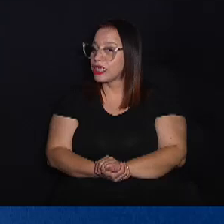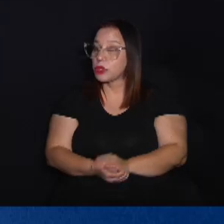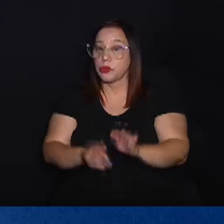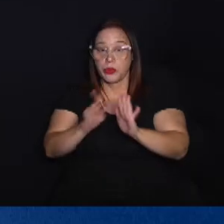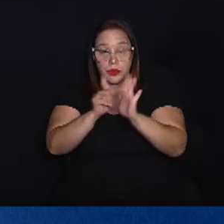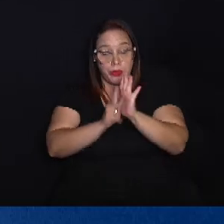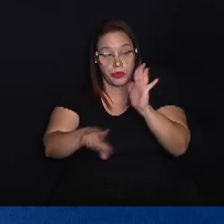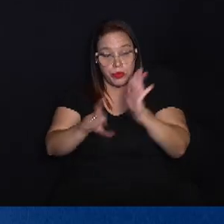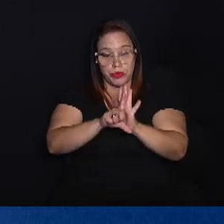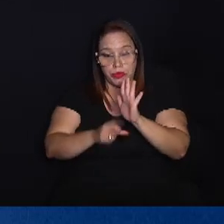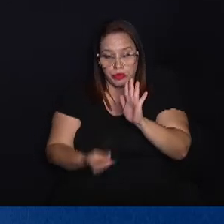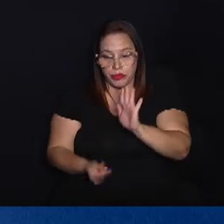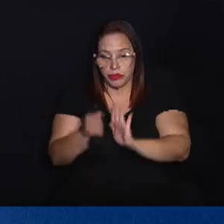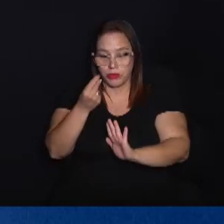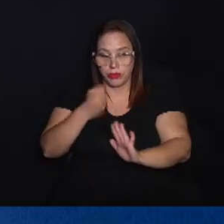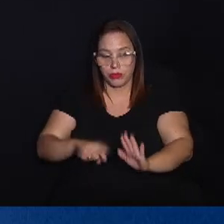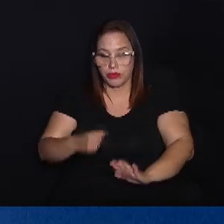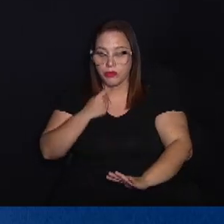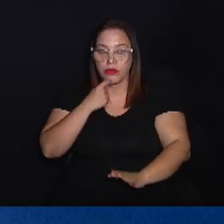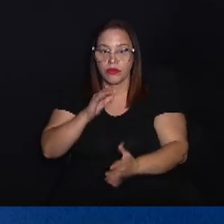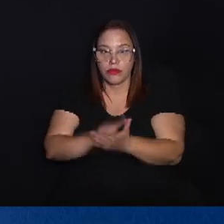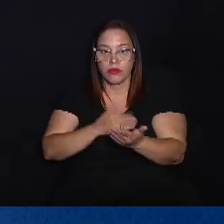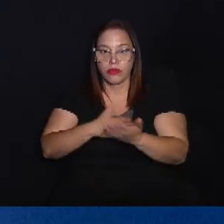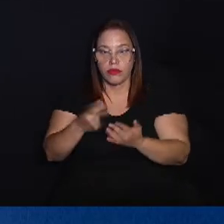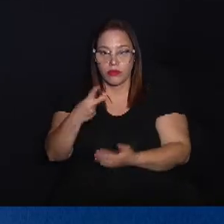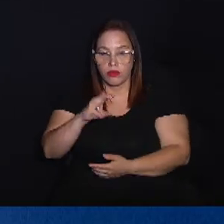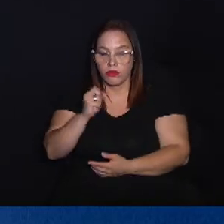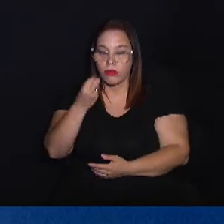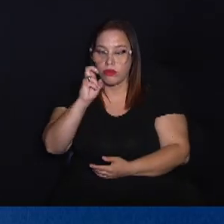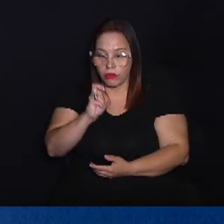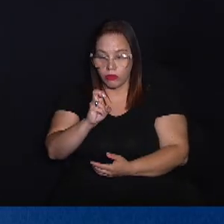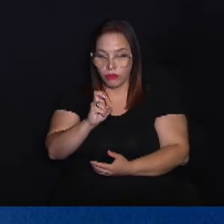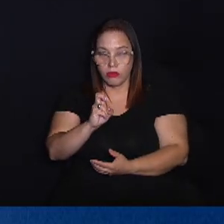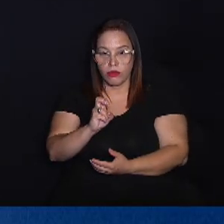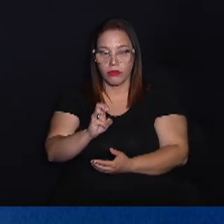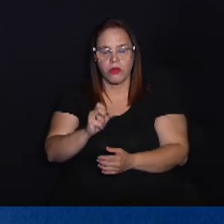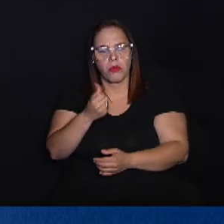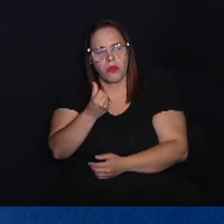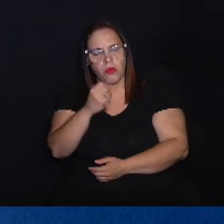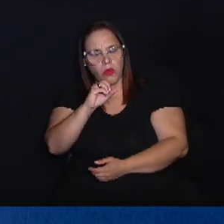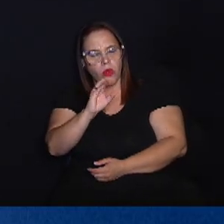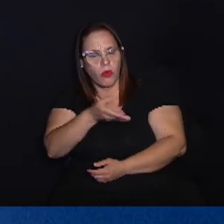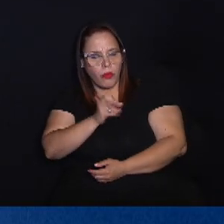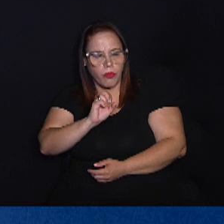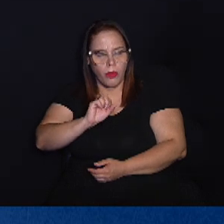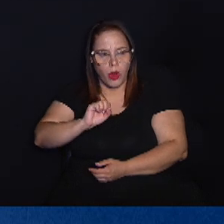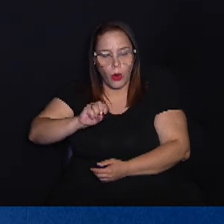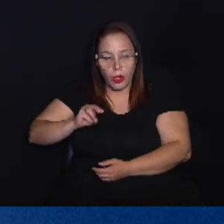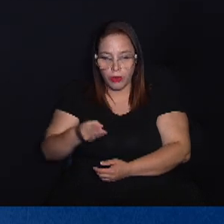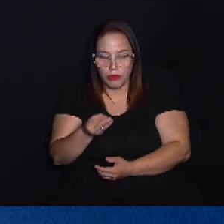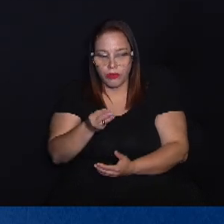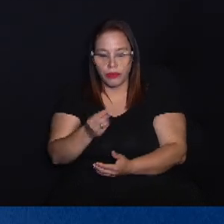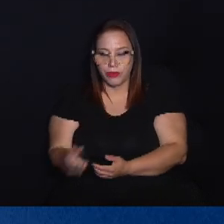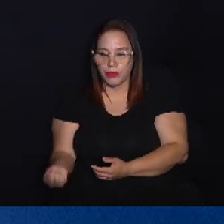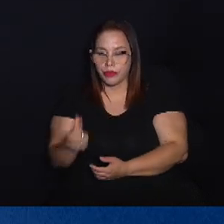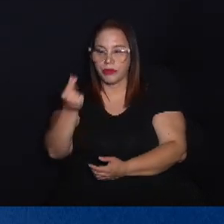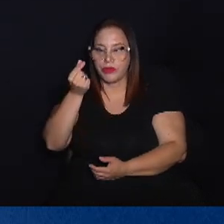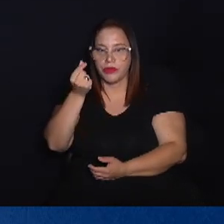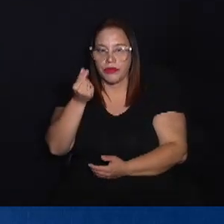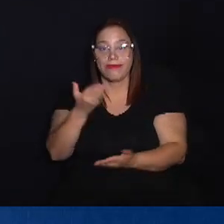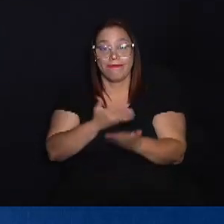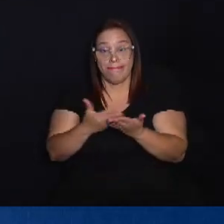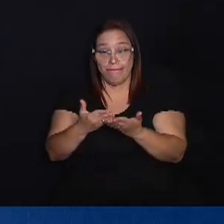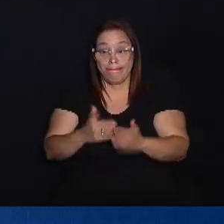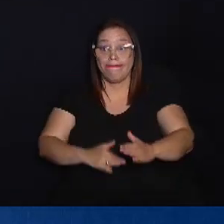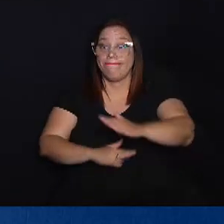Projeto de lei do orçamento da cidade de Campinas para 2025 de 10,8 bilhões de reais já está